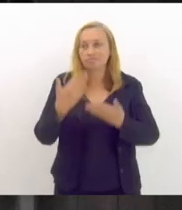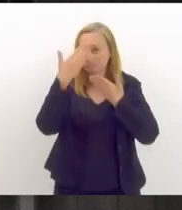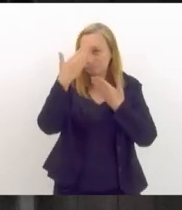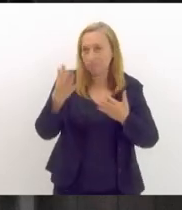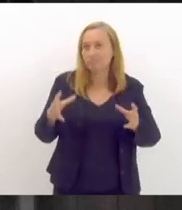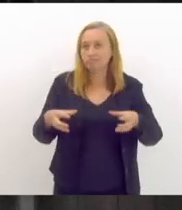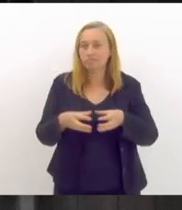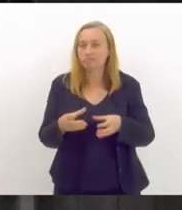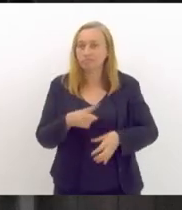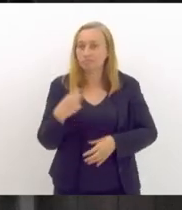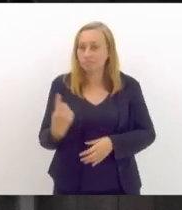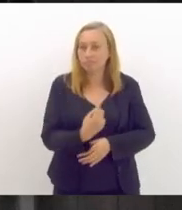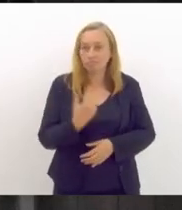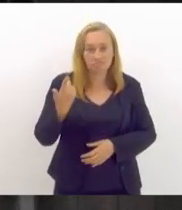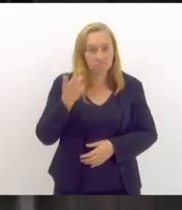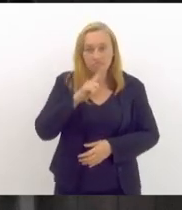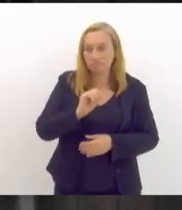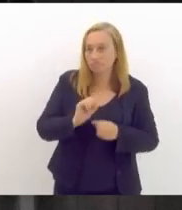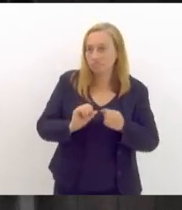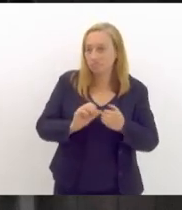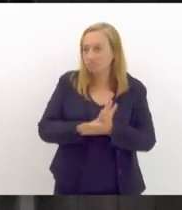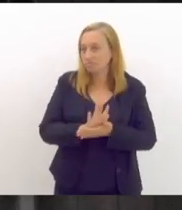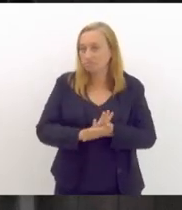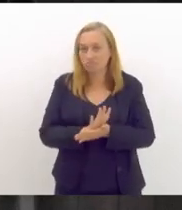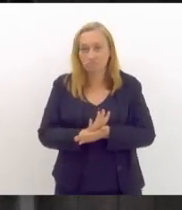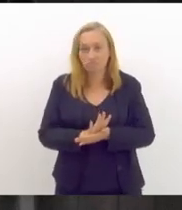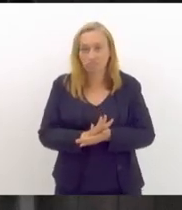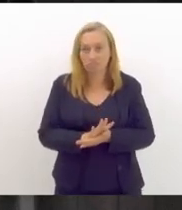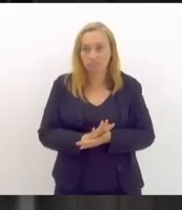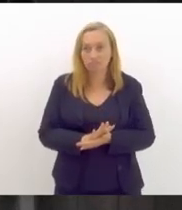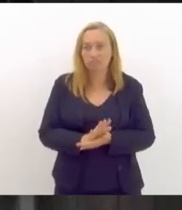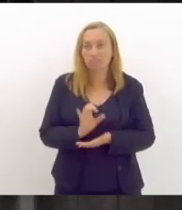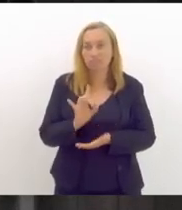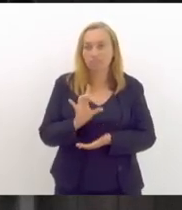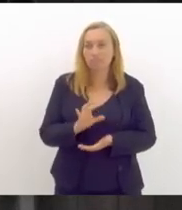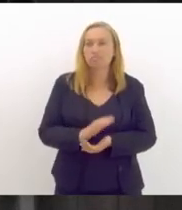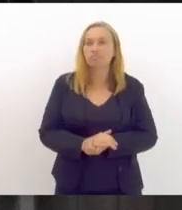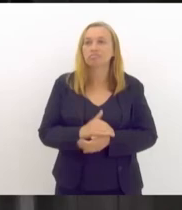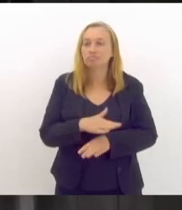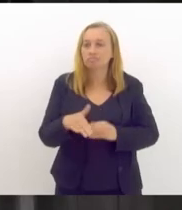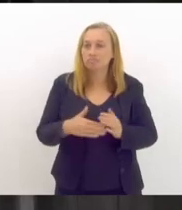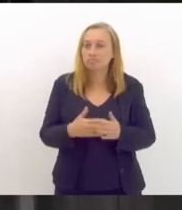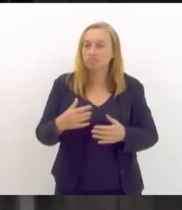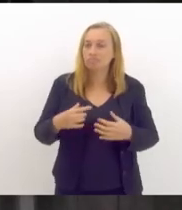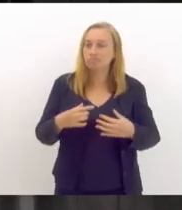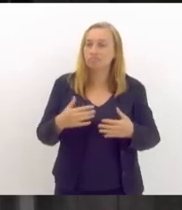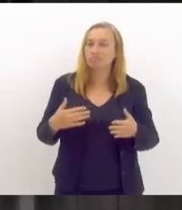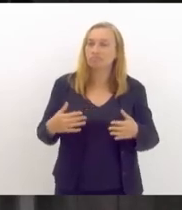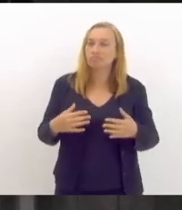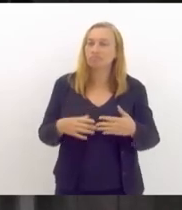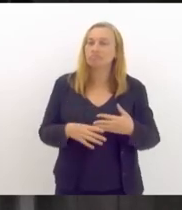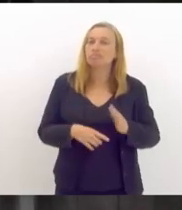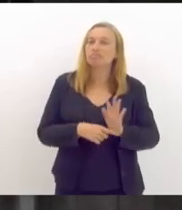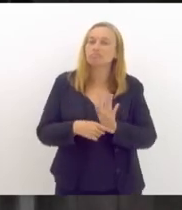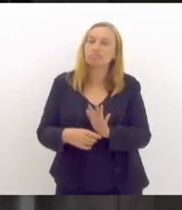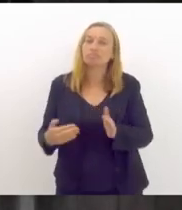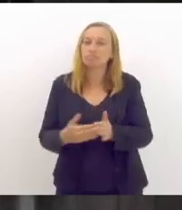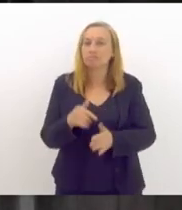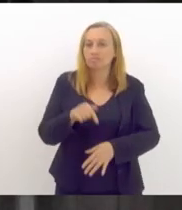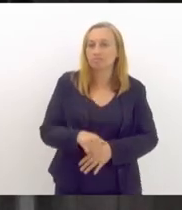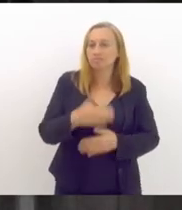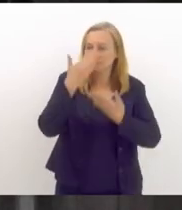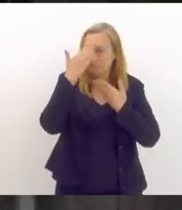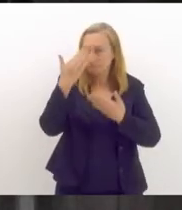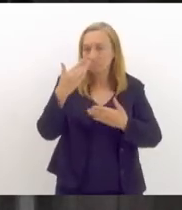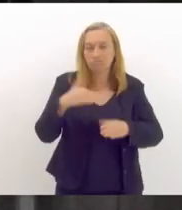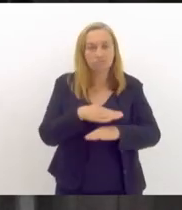nossa equipe porque ninguém consegue nada sozinho todos os parceiros que nos ajudaram a chegar até aqui agradecer a